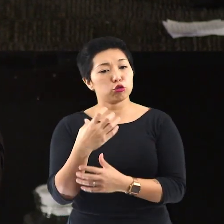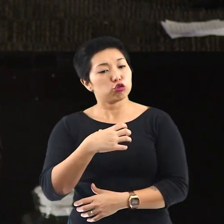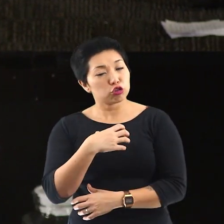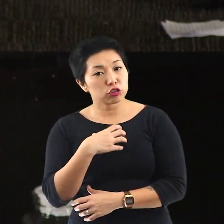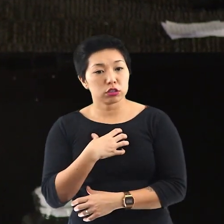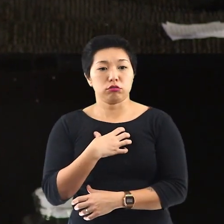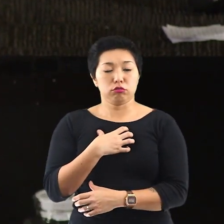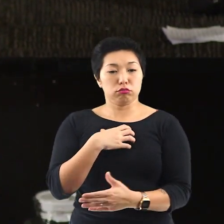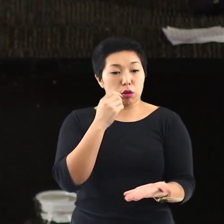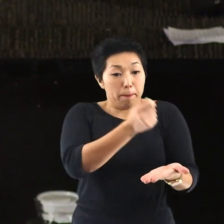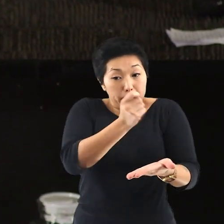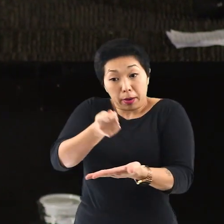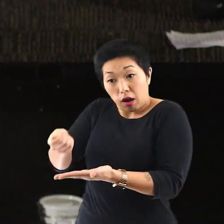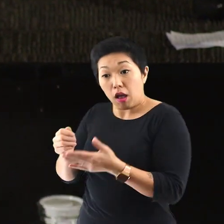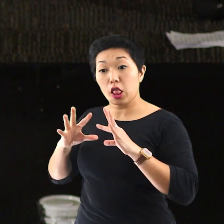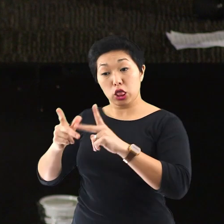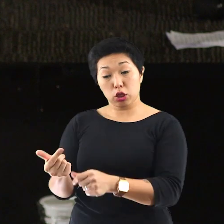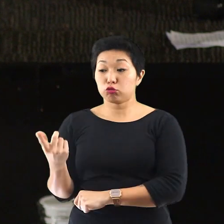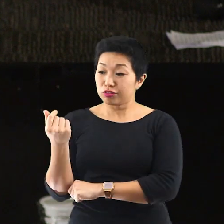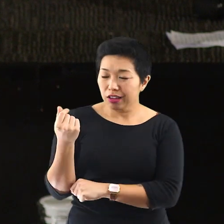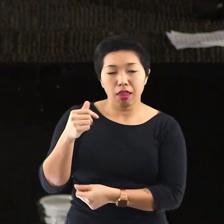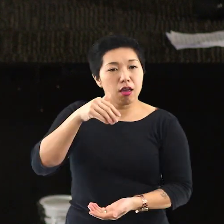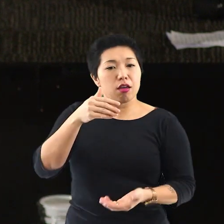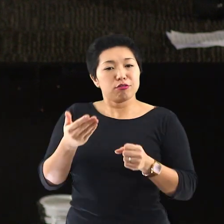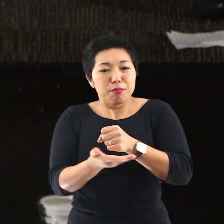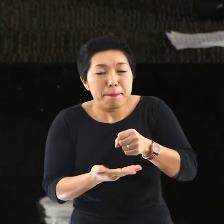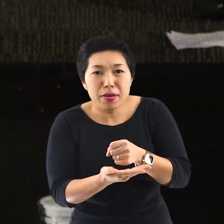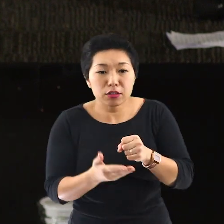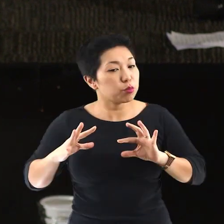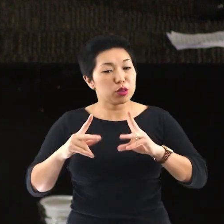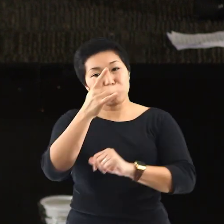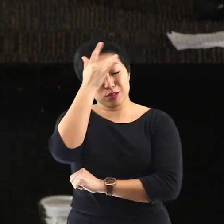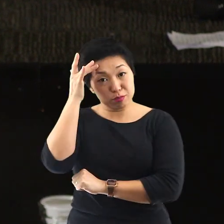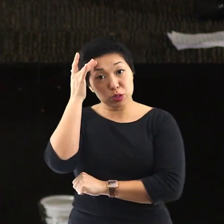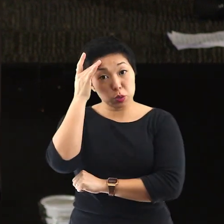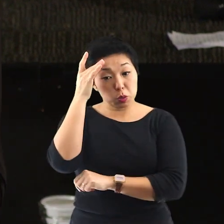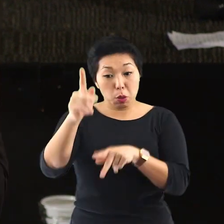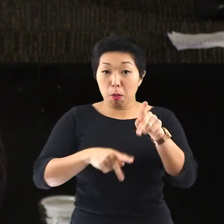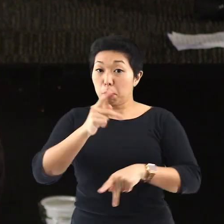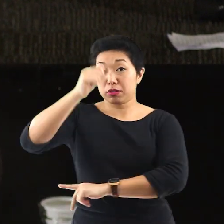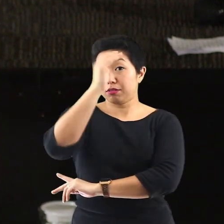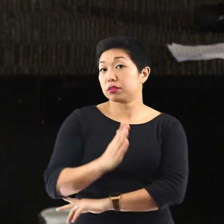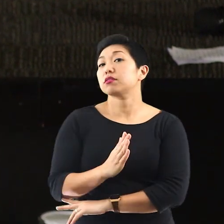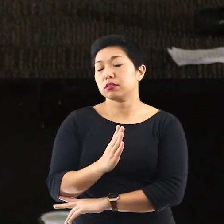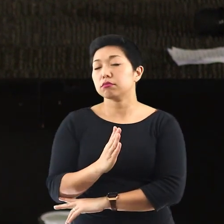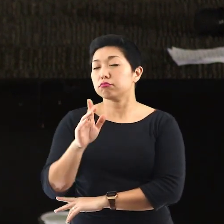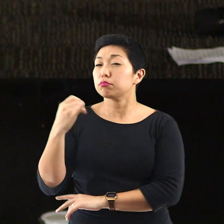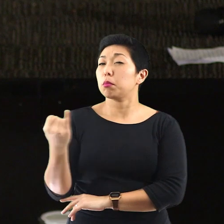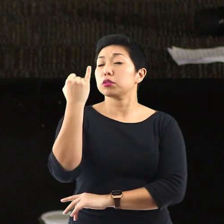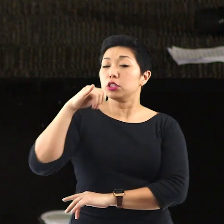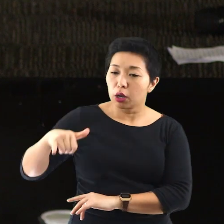criar as condições de financiamento da renda básica para toda a população brasileira, seria